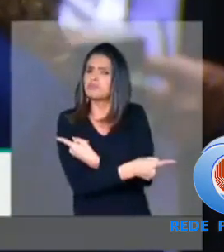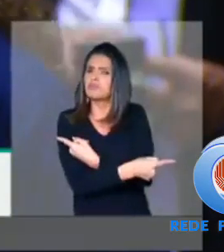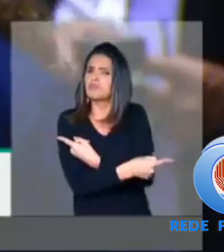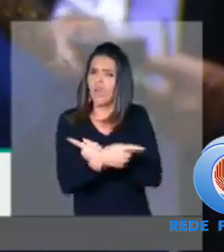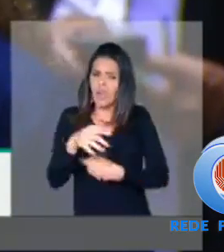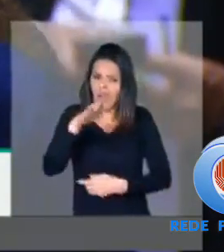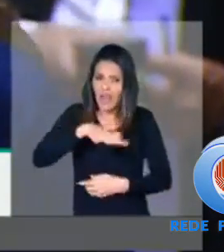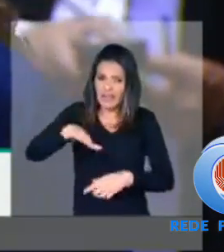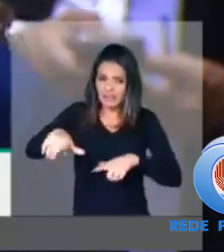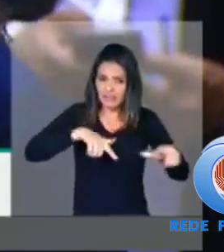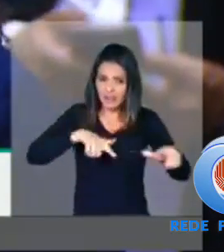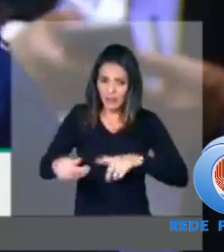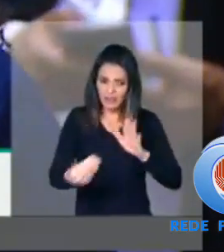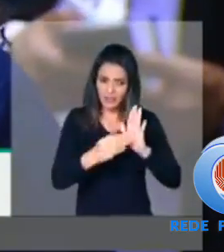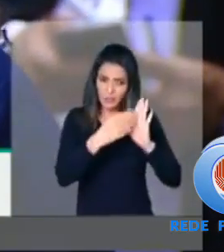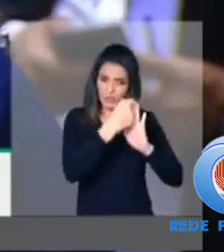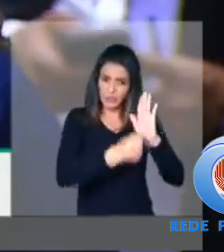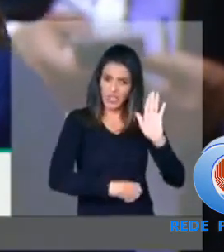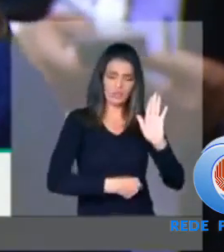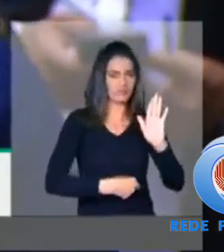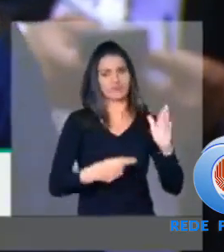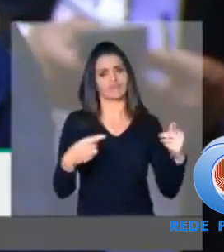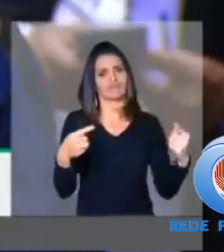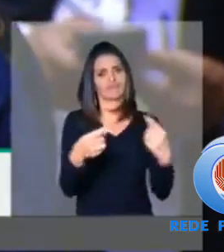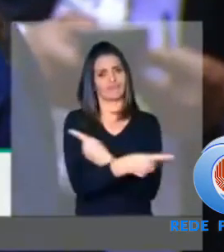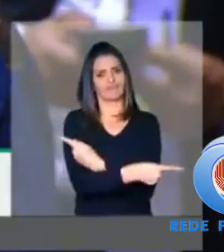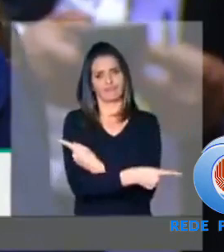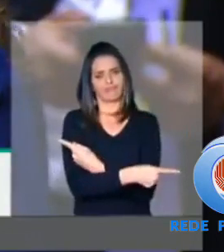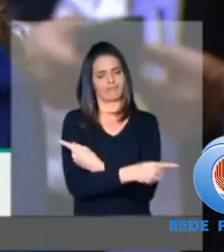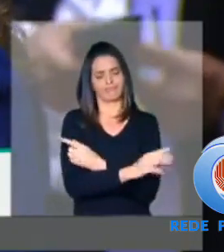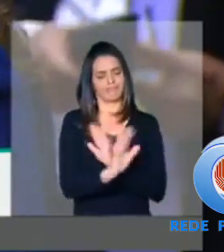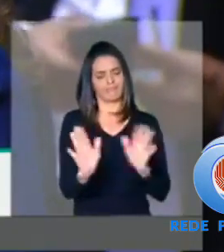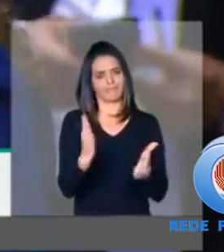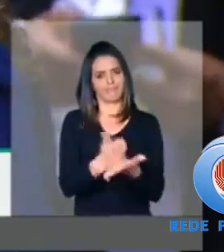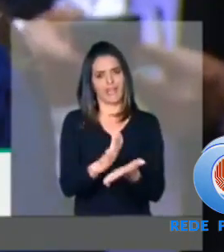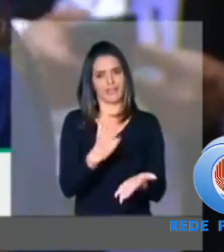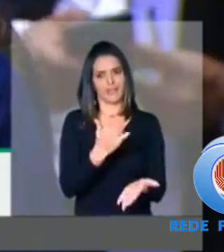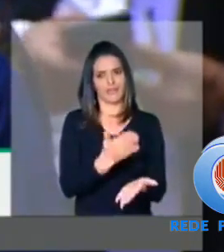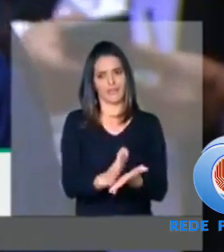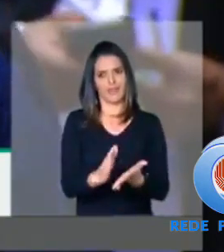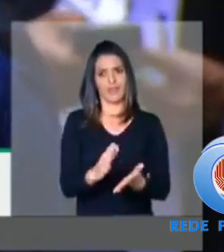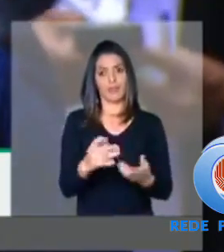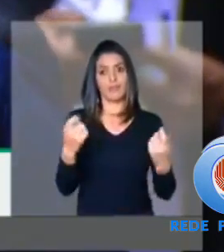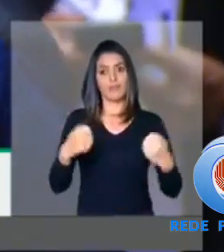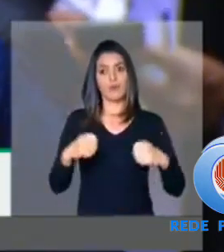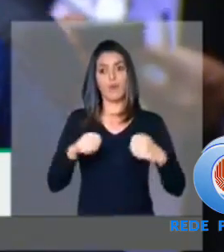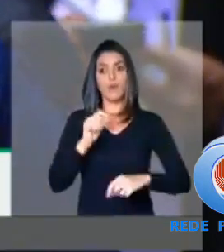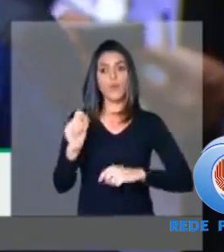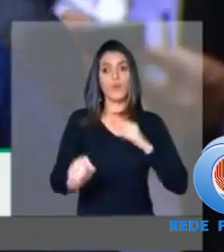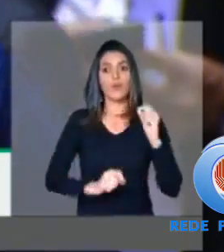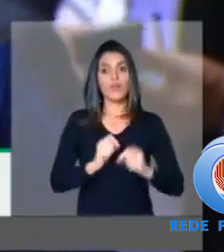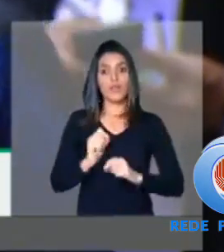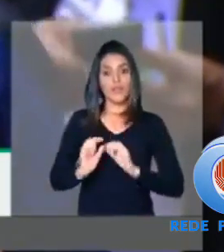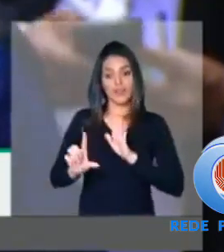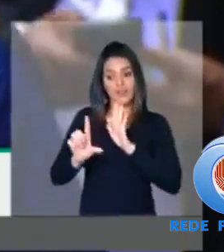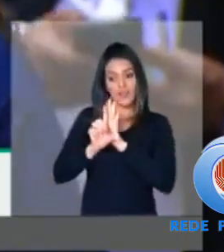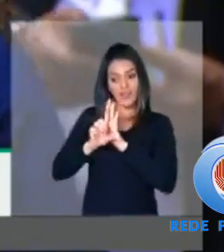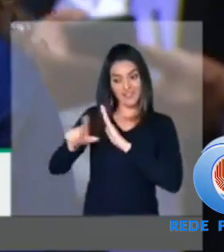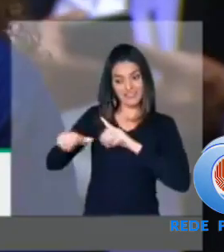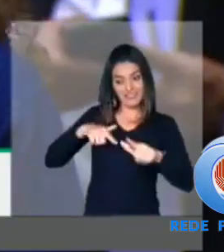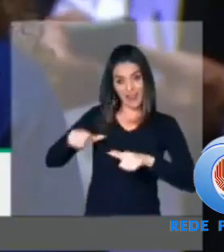desse texto. Mesmo mantendo ainda alguns pontos, ela deveria estar completamente nula da legislação